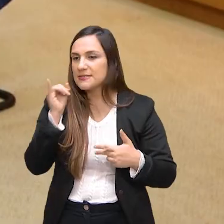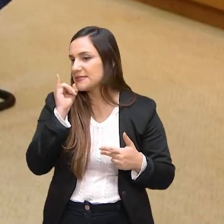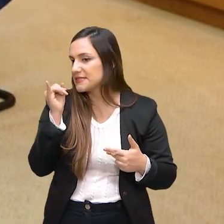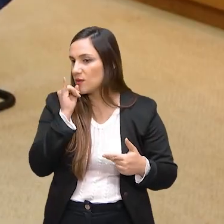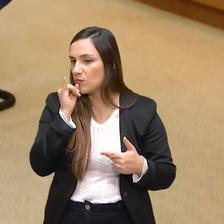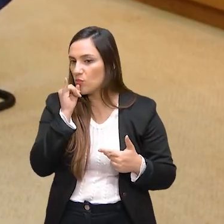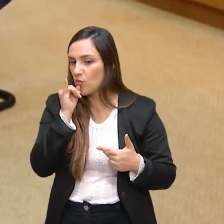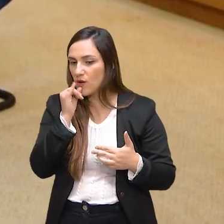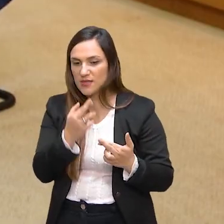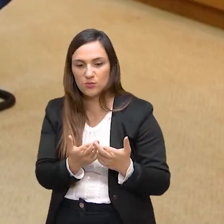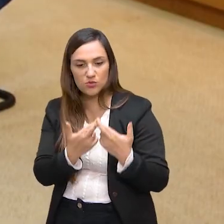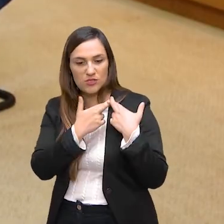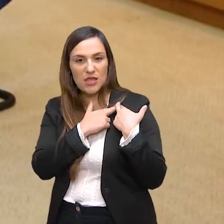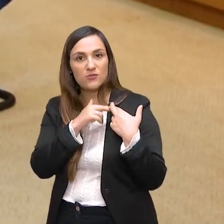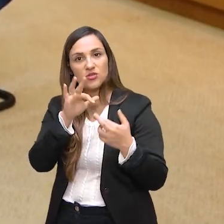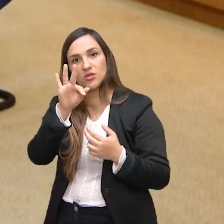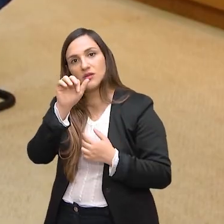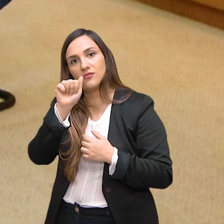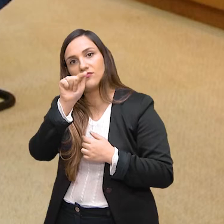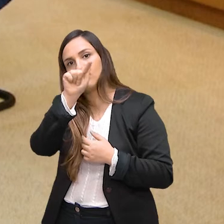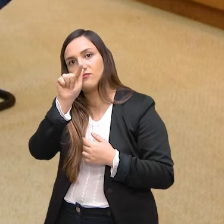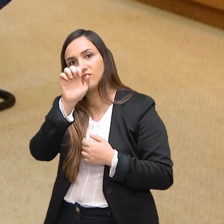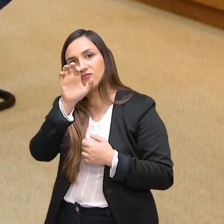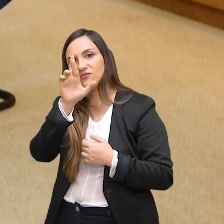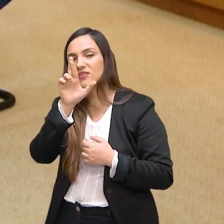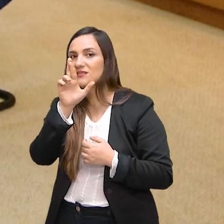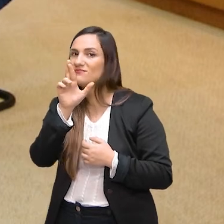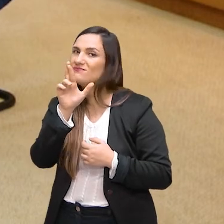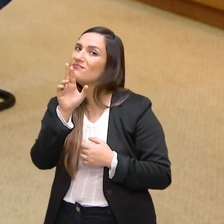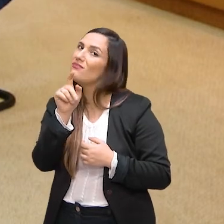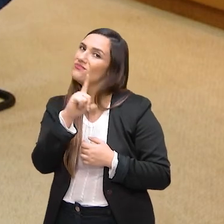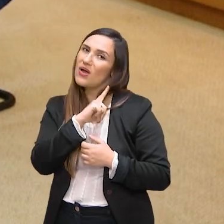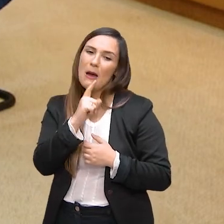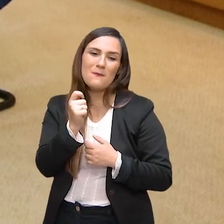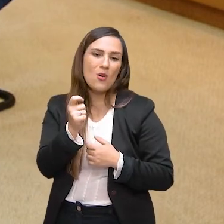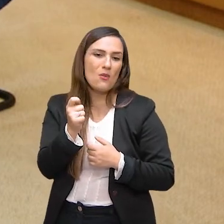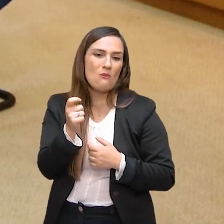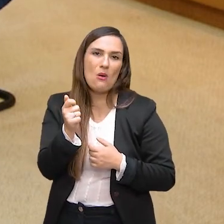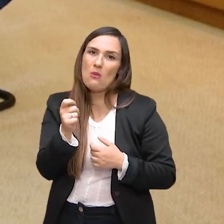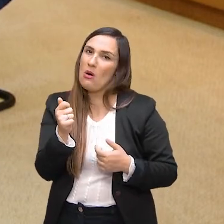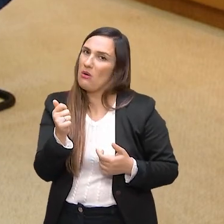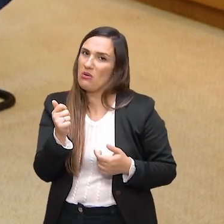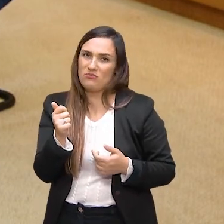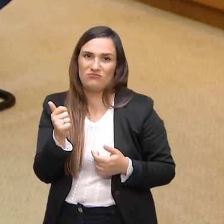exemplo, obrigações de fazer, o juiz tinha muito pouco